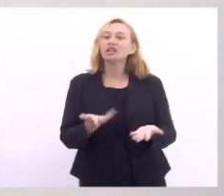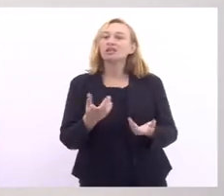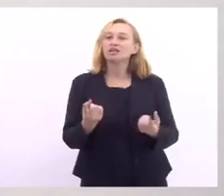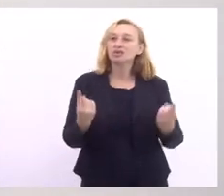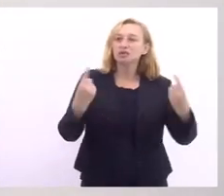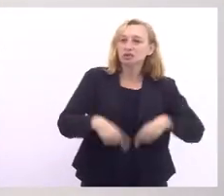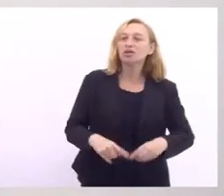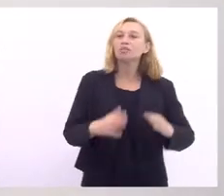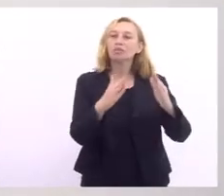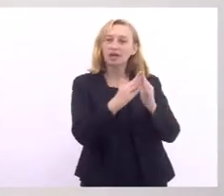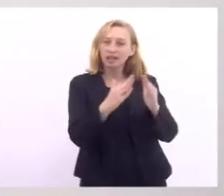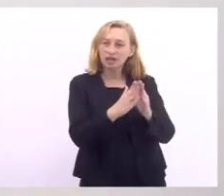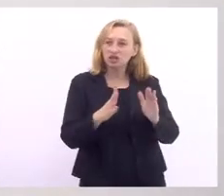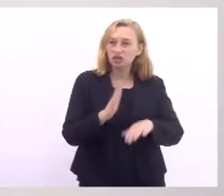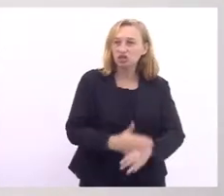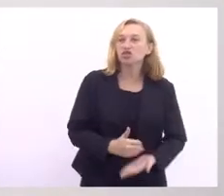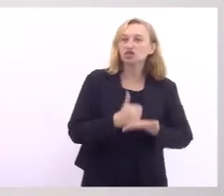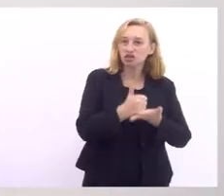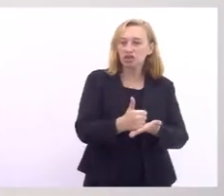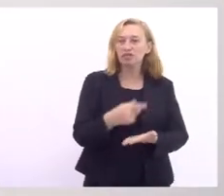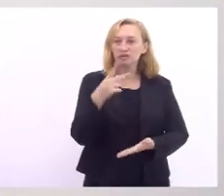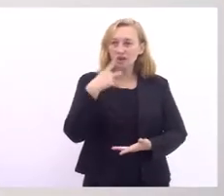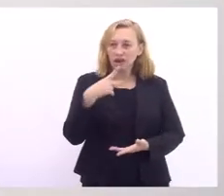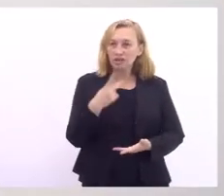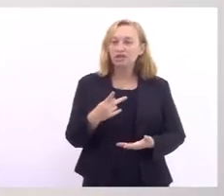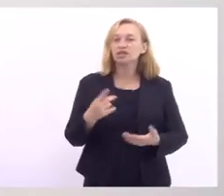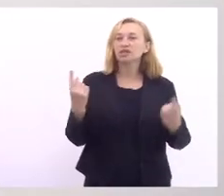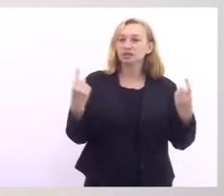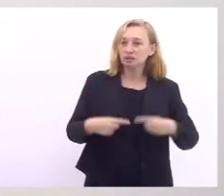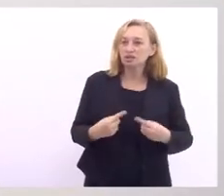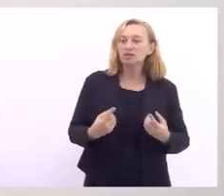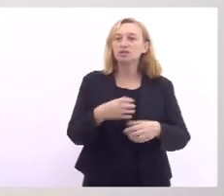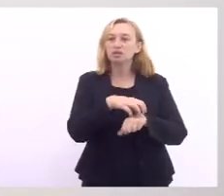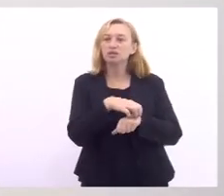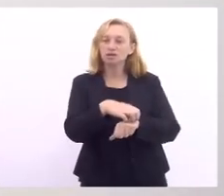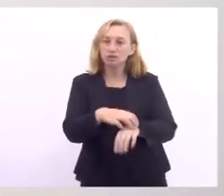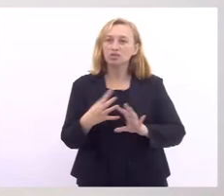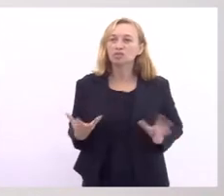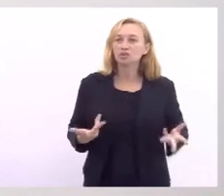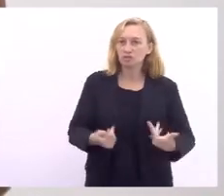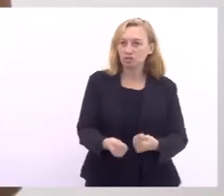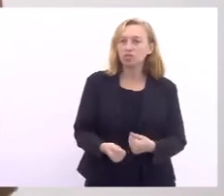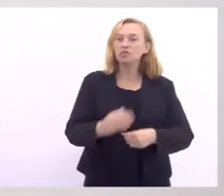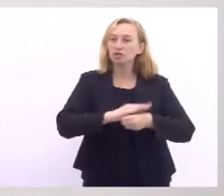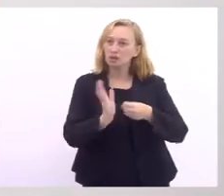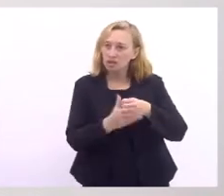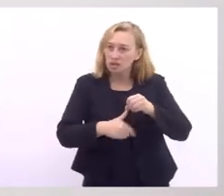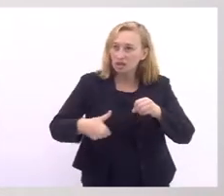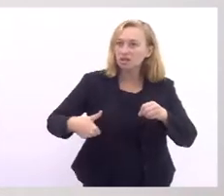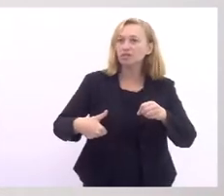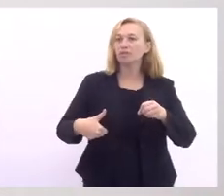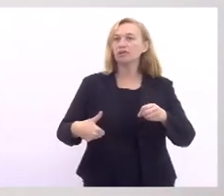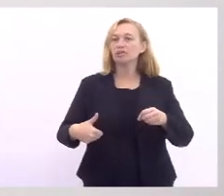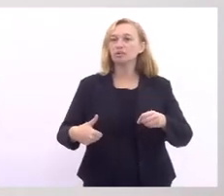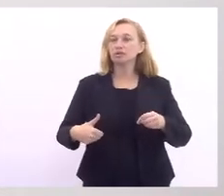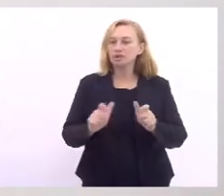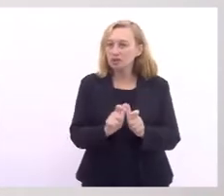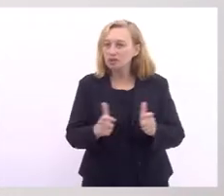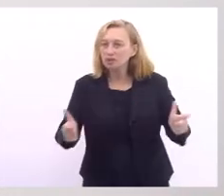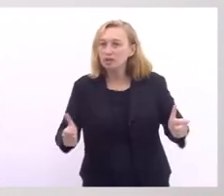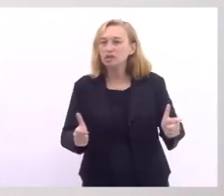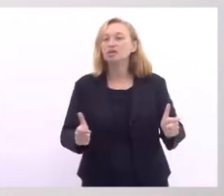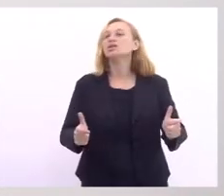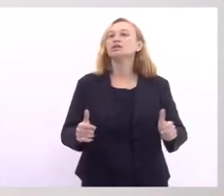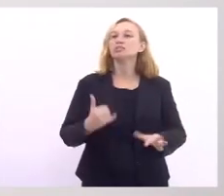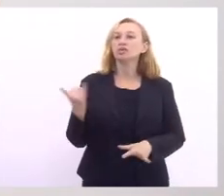disputar por moradia digna que a gente tem falado né disputar por transporte público de qualidade saneamento é amplo